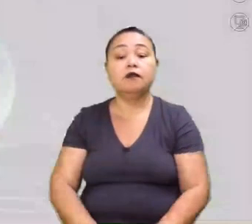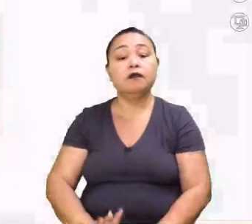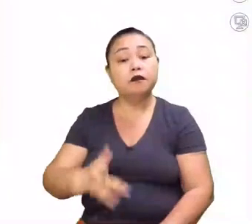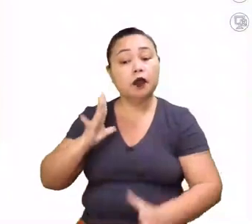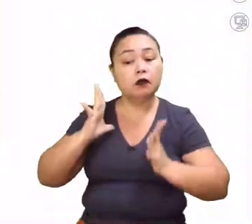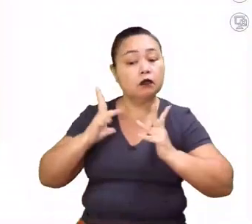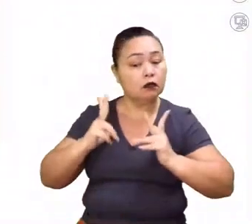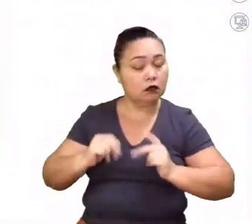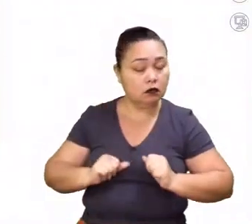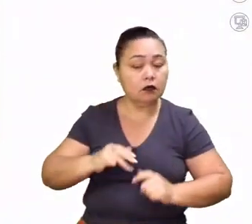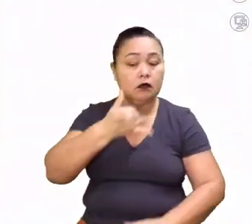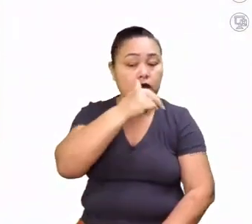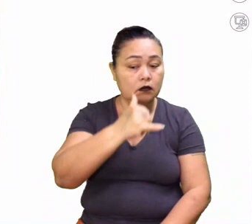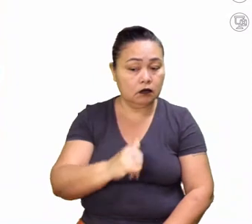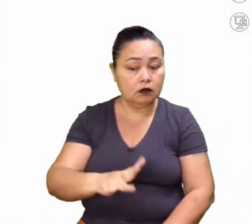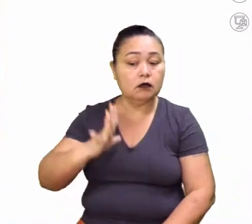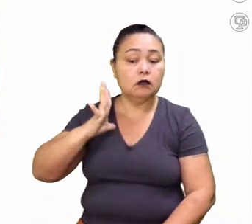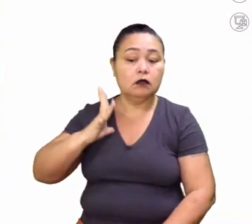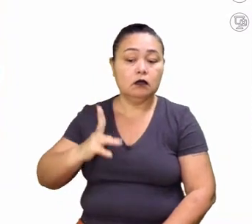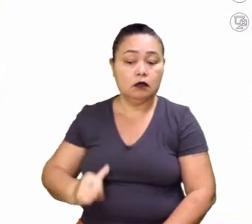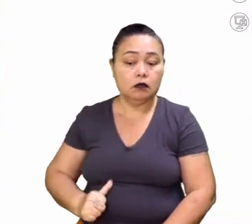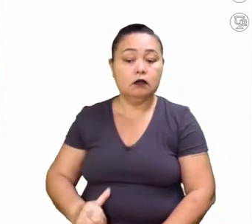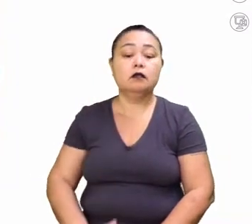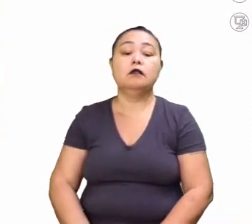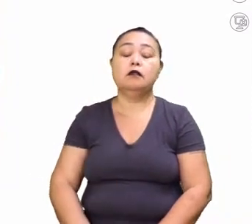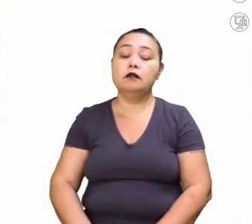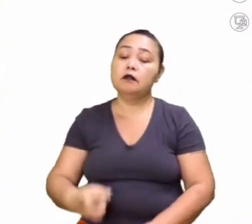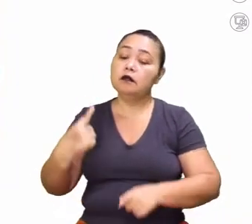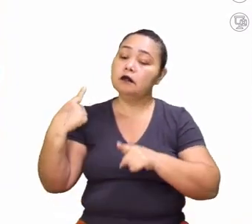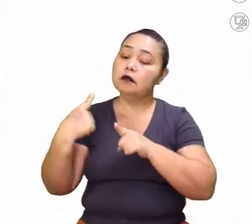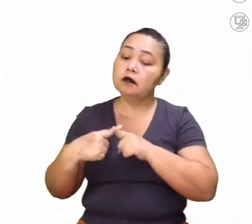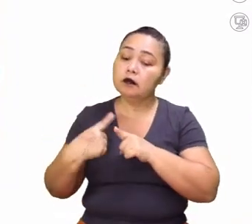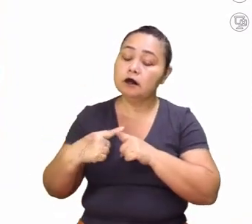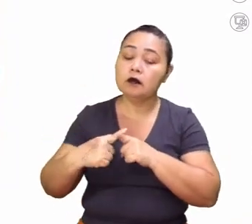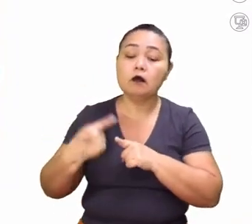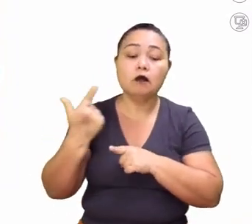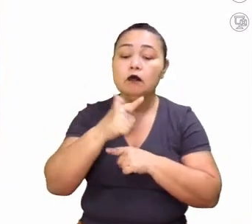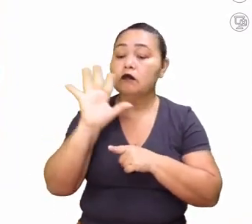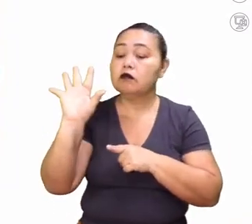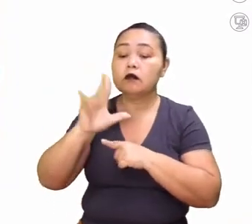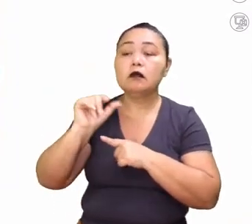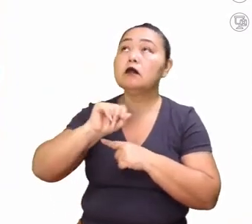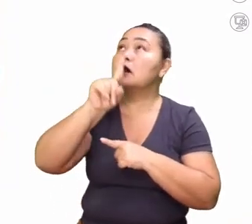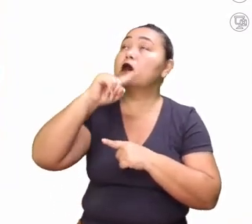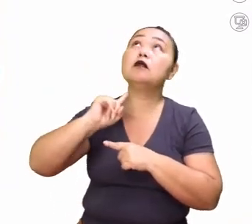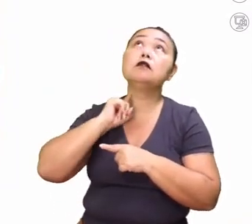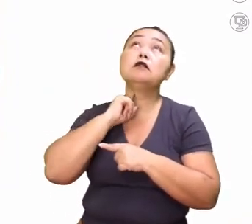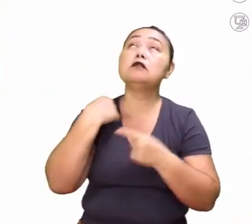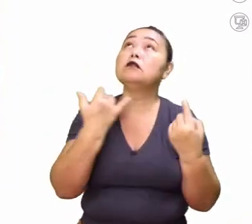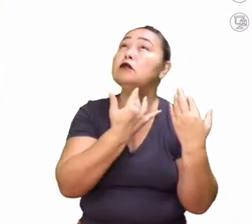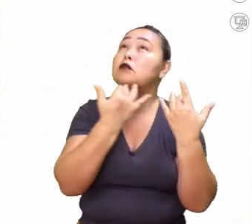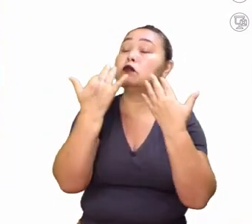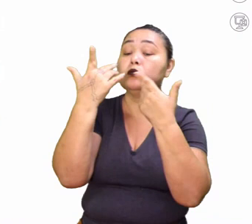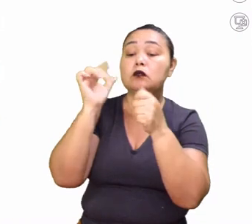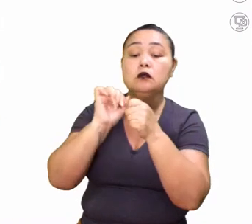limpa também energia limpa tá é energia limpa porque na verdade não polui nada aquela o descarte depois